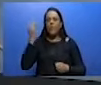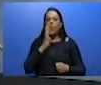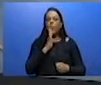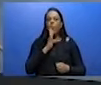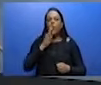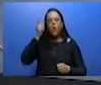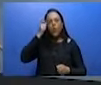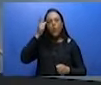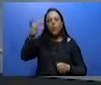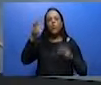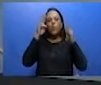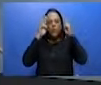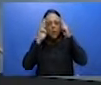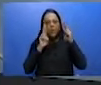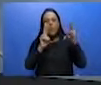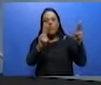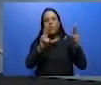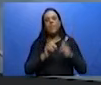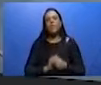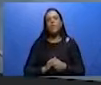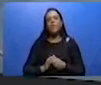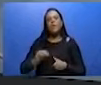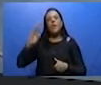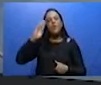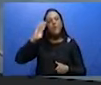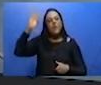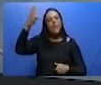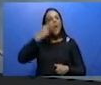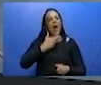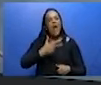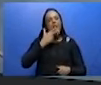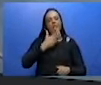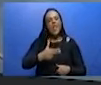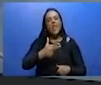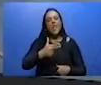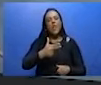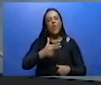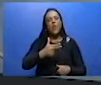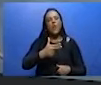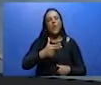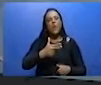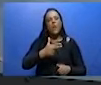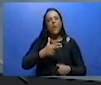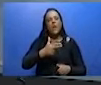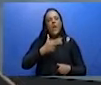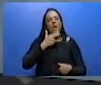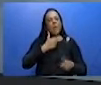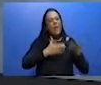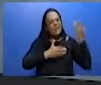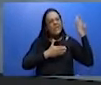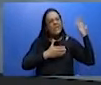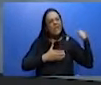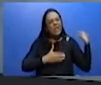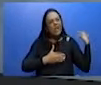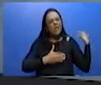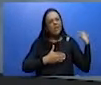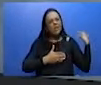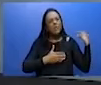cultura deles. Principalmente quando se fala de língua materna, que são a língua que eles falavam antes de